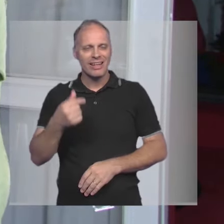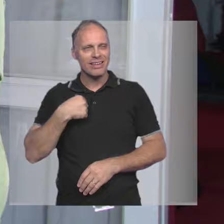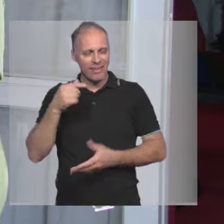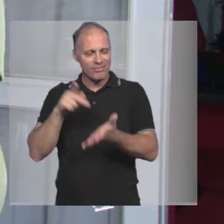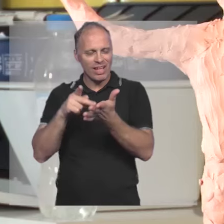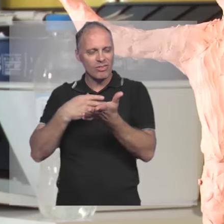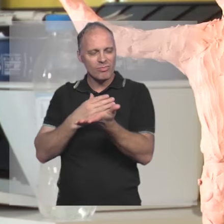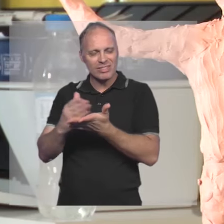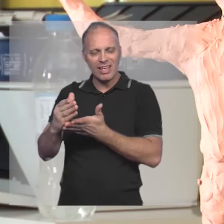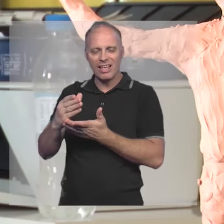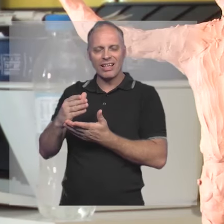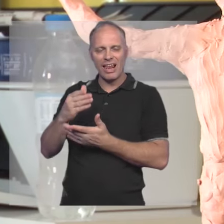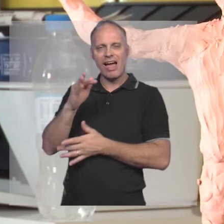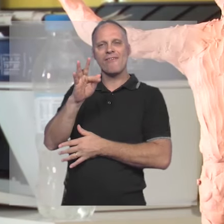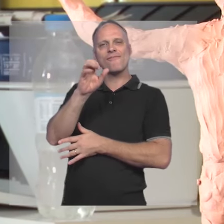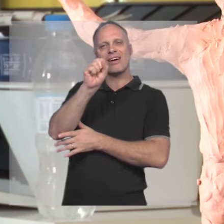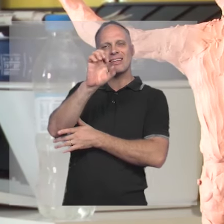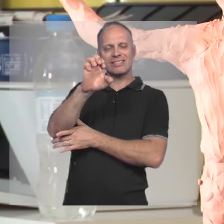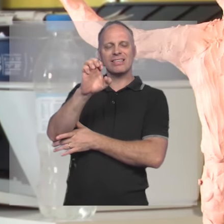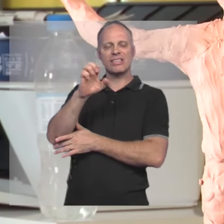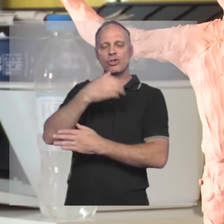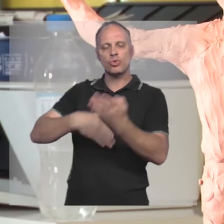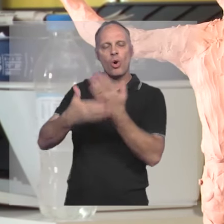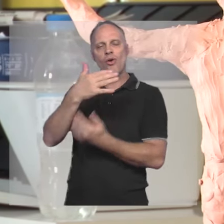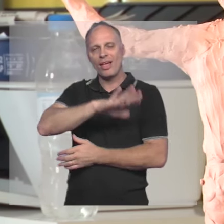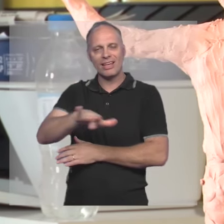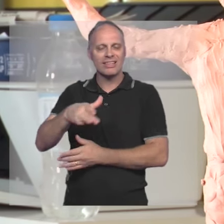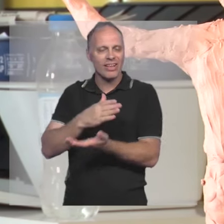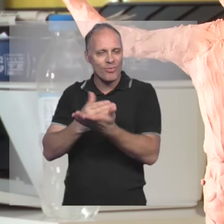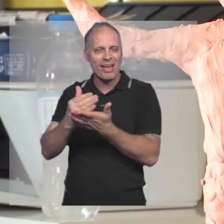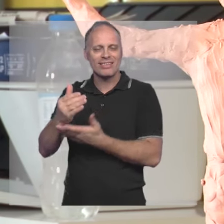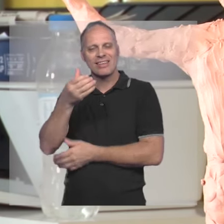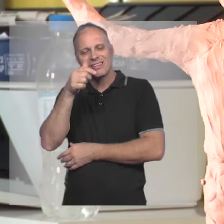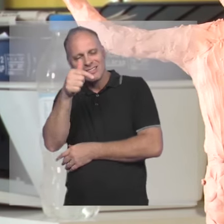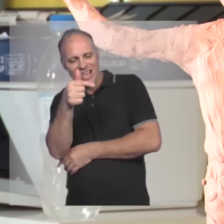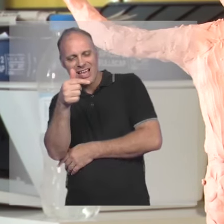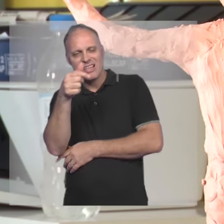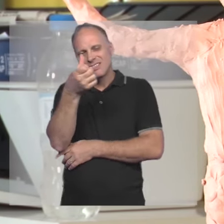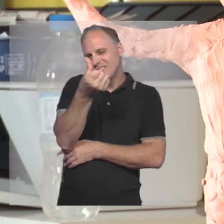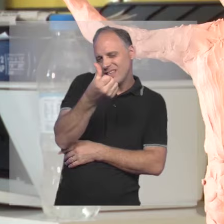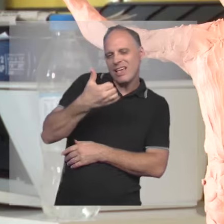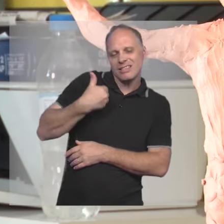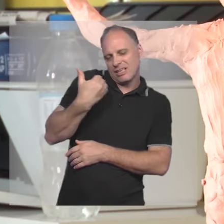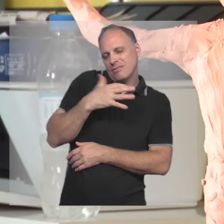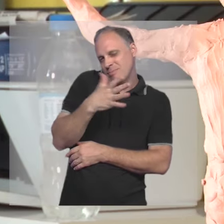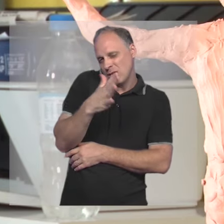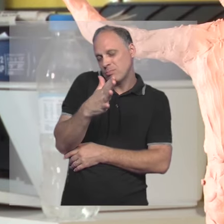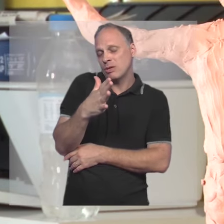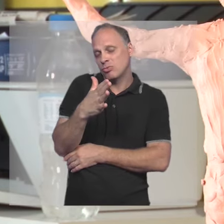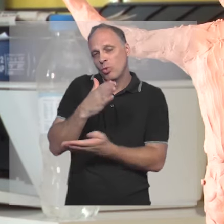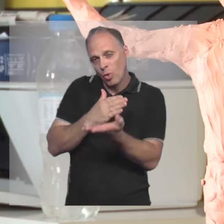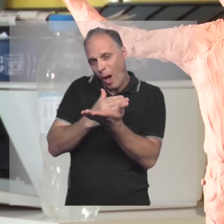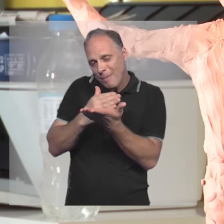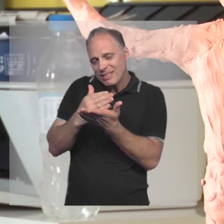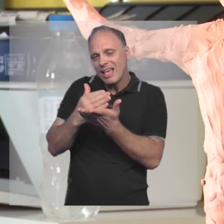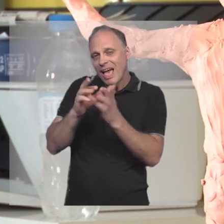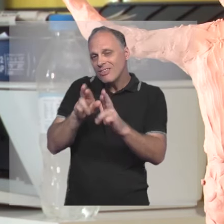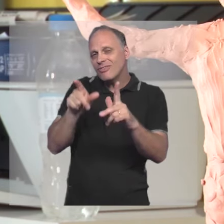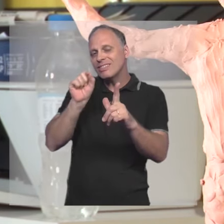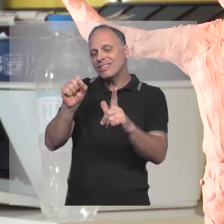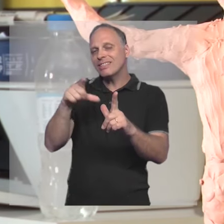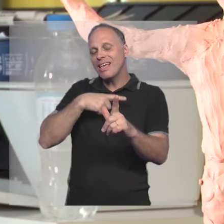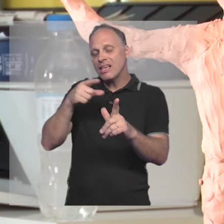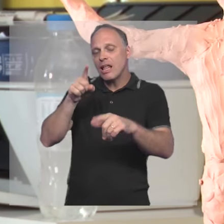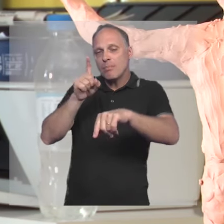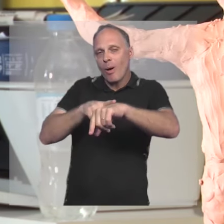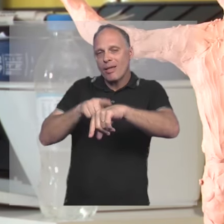que toda criança começa, né, ali na faixa dos 7, 6 anos mais ou menos. E a diferença é que